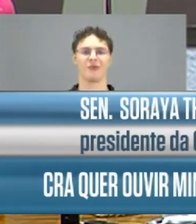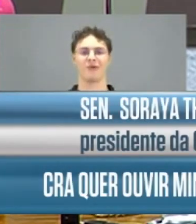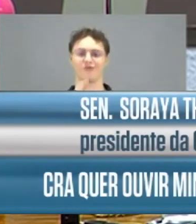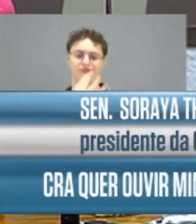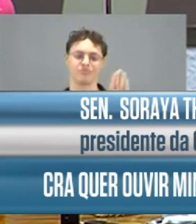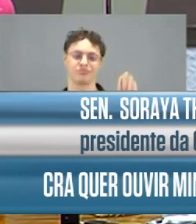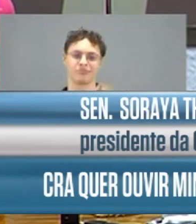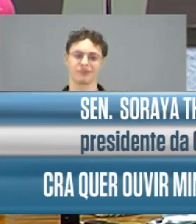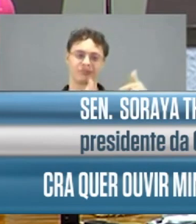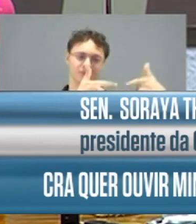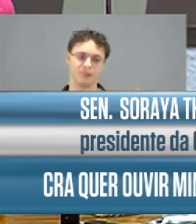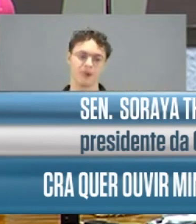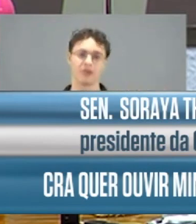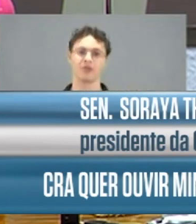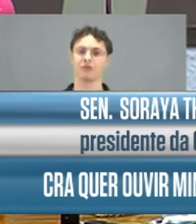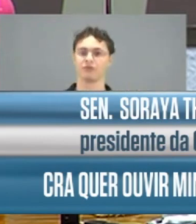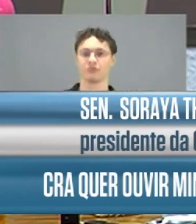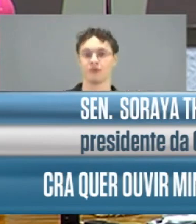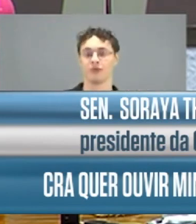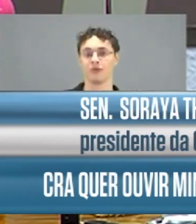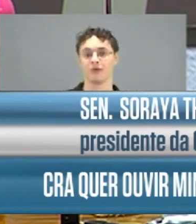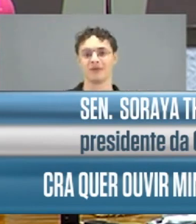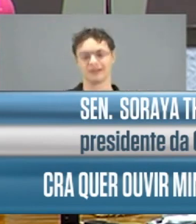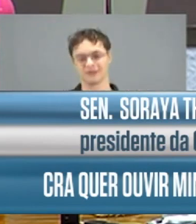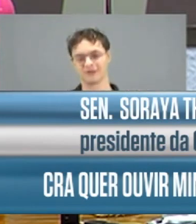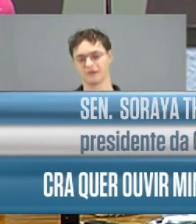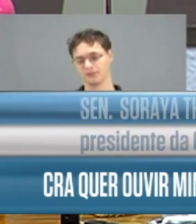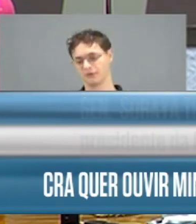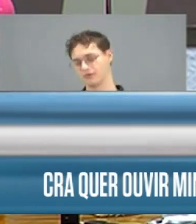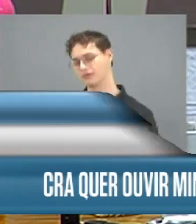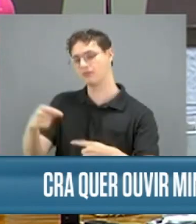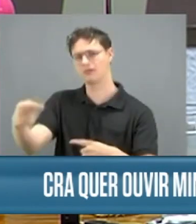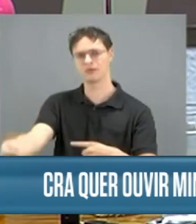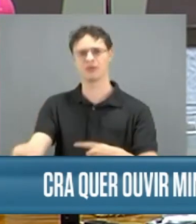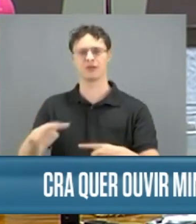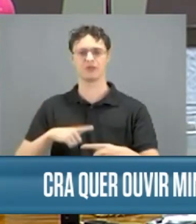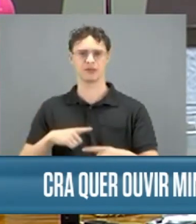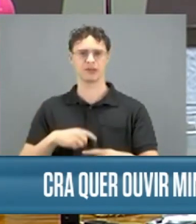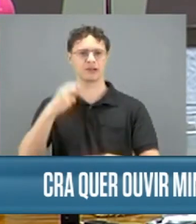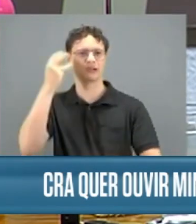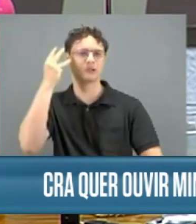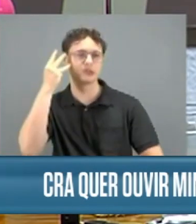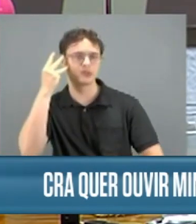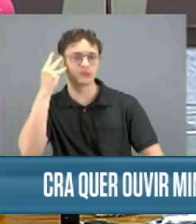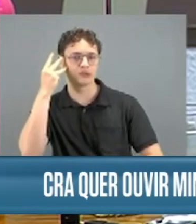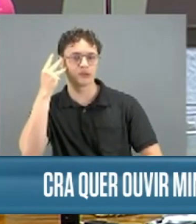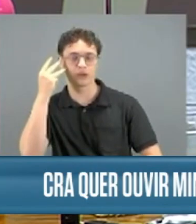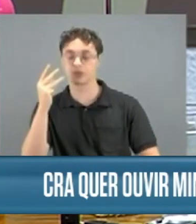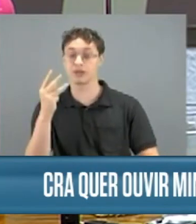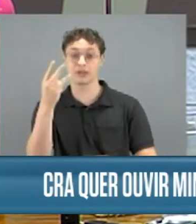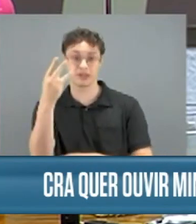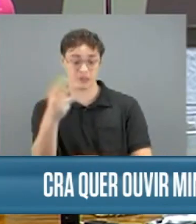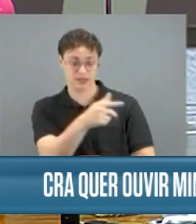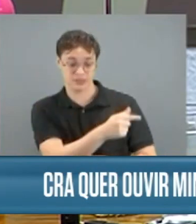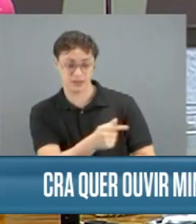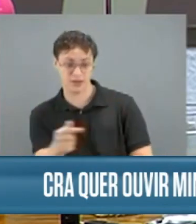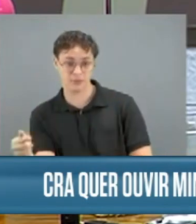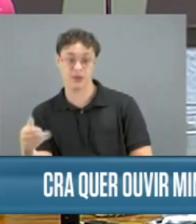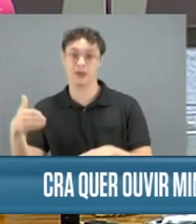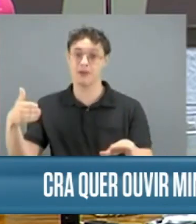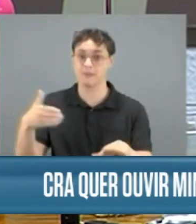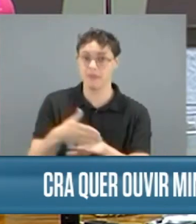trabalhos com o comparecimento a partir da semana que vem ao longo de três semanas dos ministros de estado